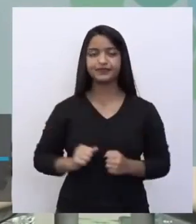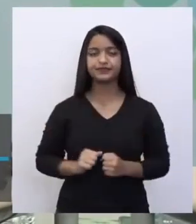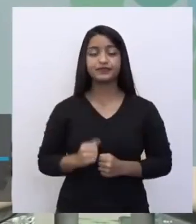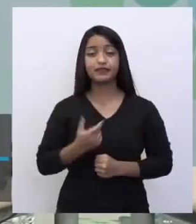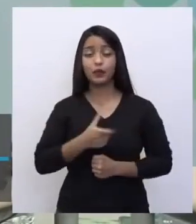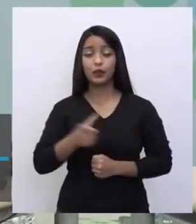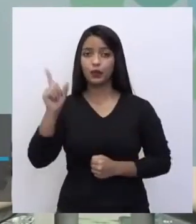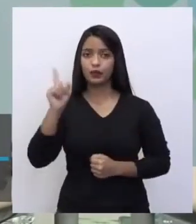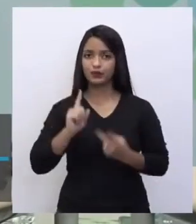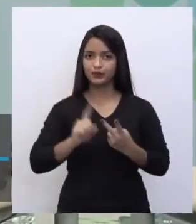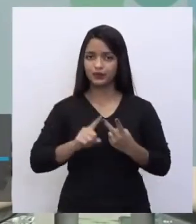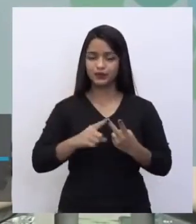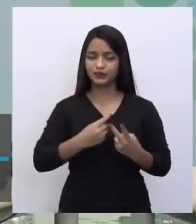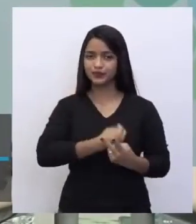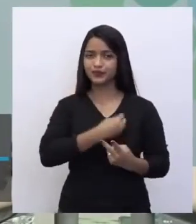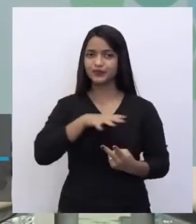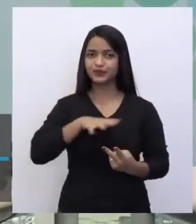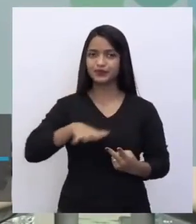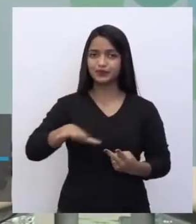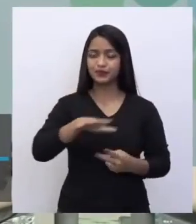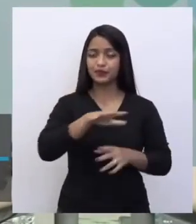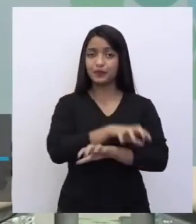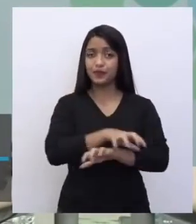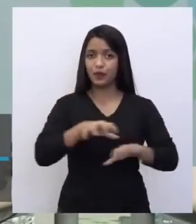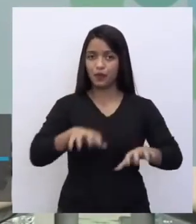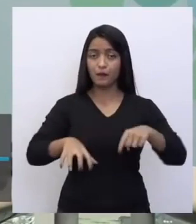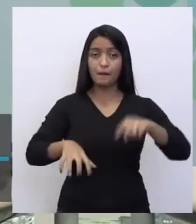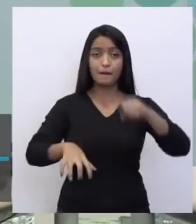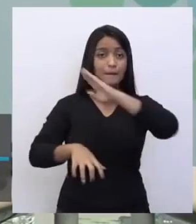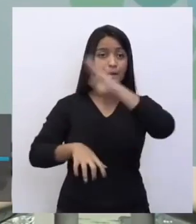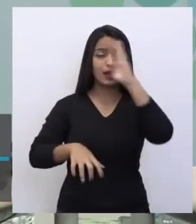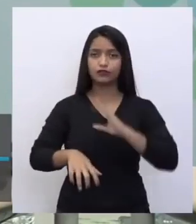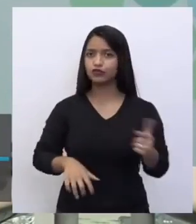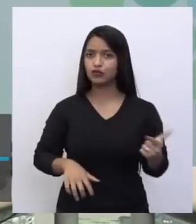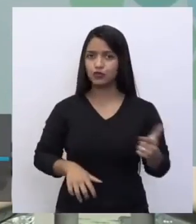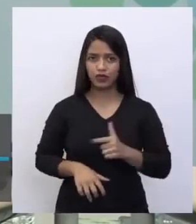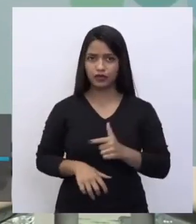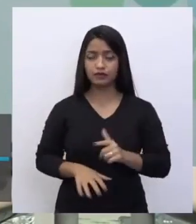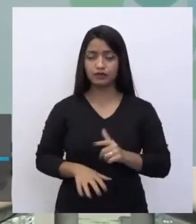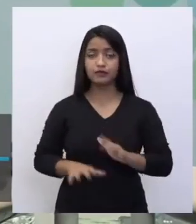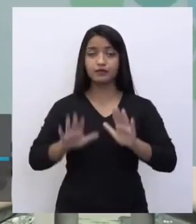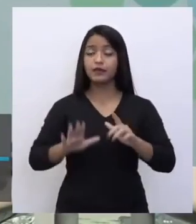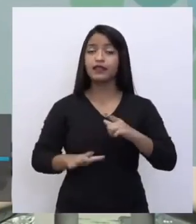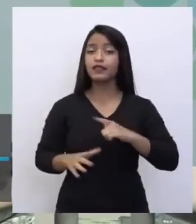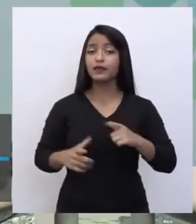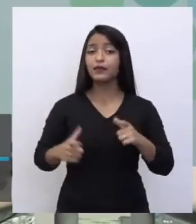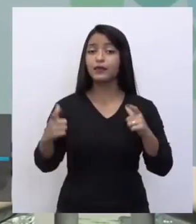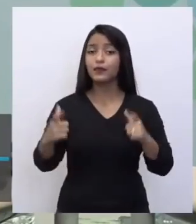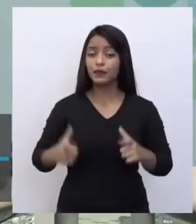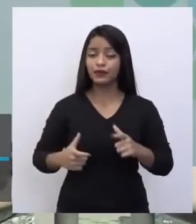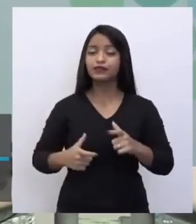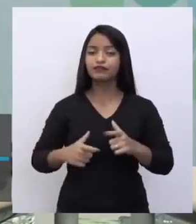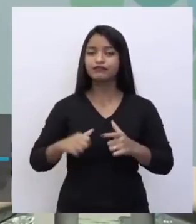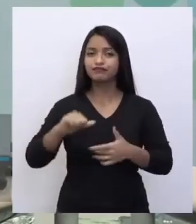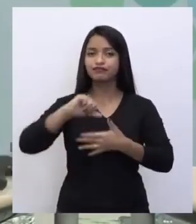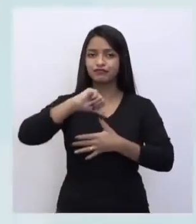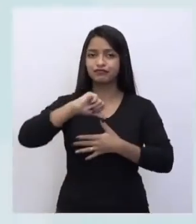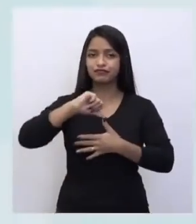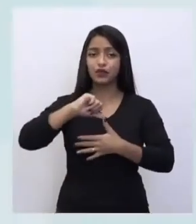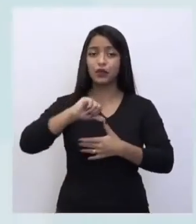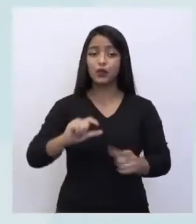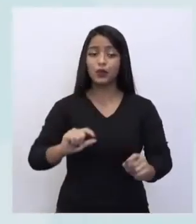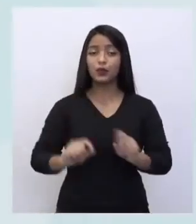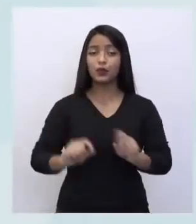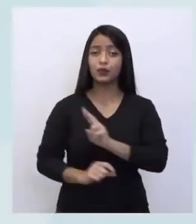nós trouxemos aí, que não temos no Brasil, mas nós temos na América do Sul, que é o